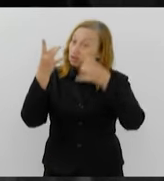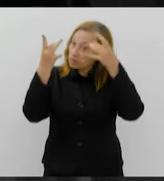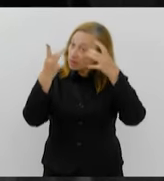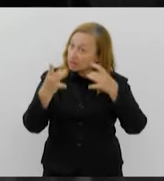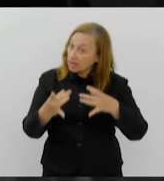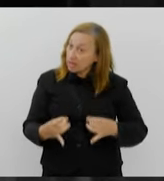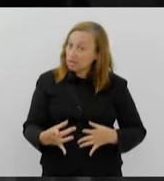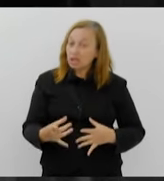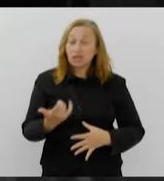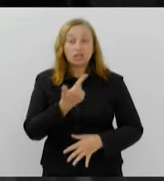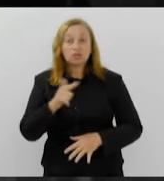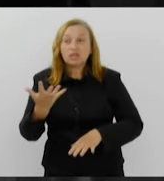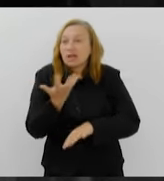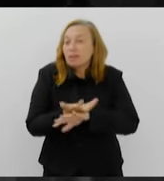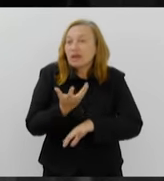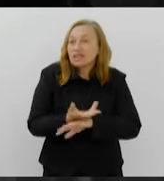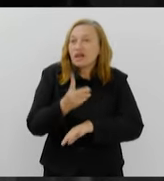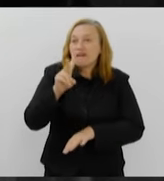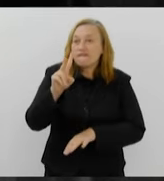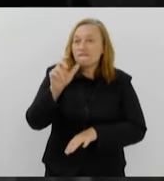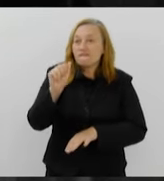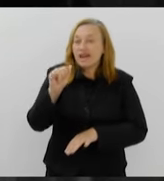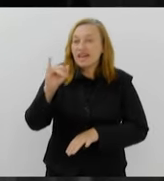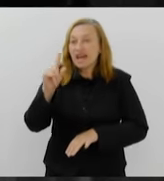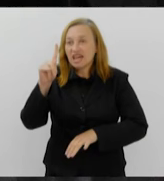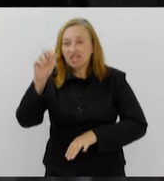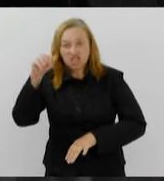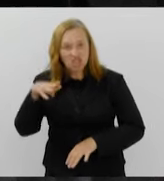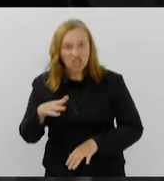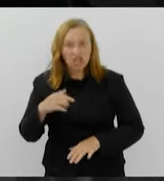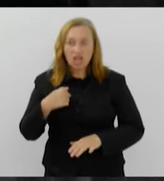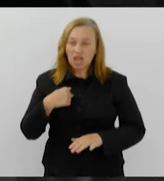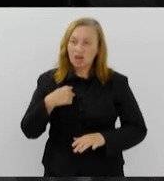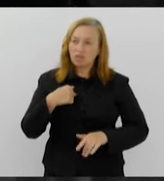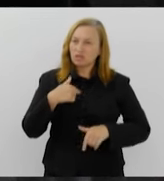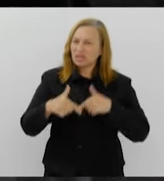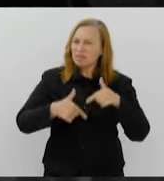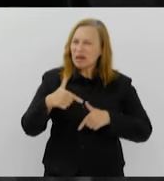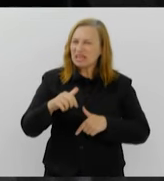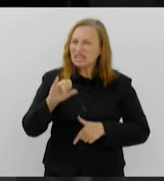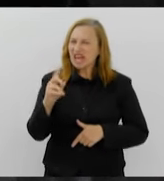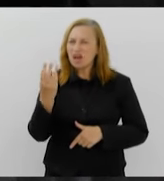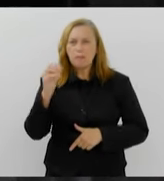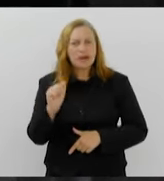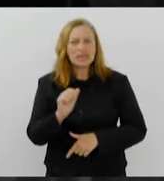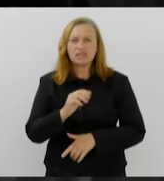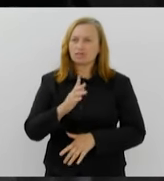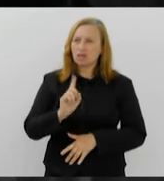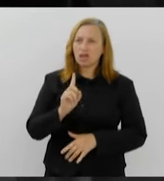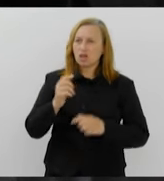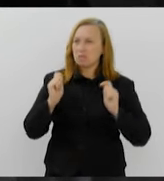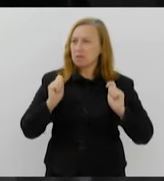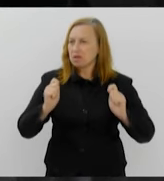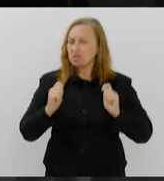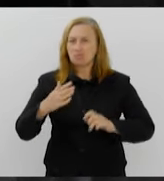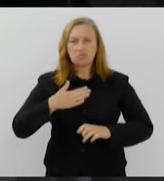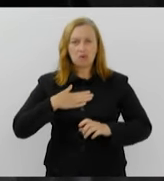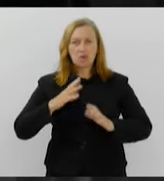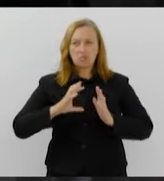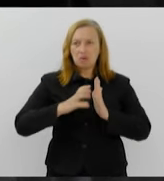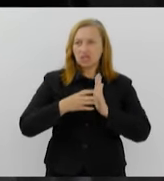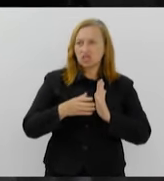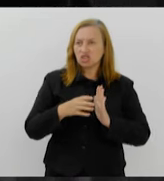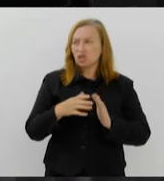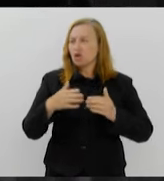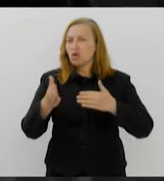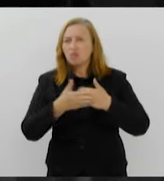praça vanhargem qualquer ato de campanha de minha parte não havia qualquer militante do meu partido qualquer apoiador